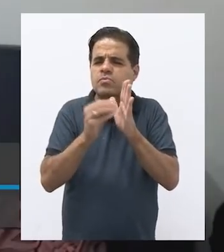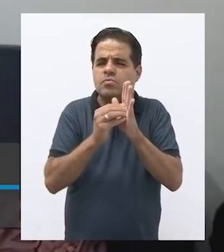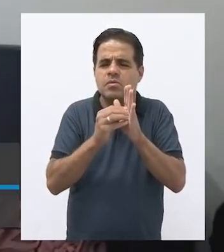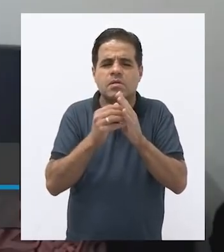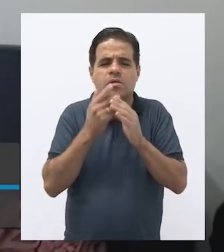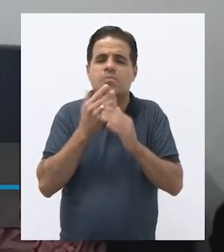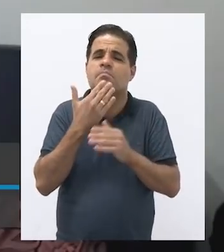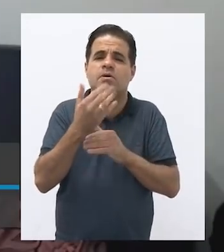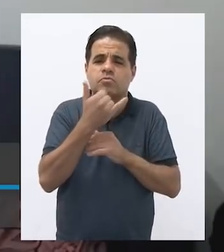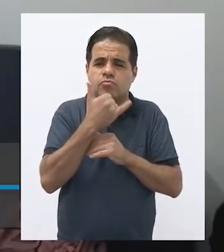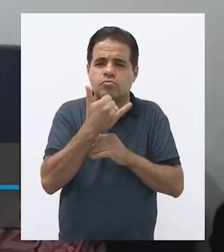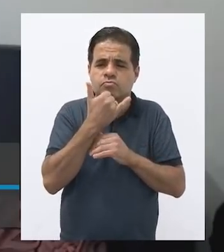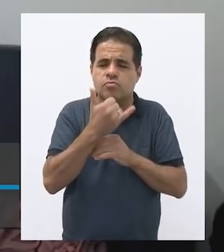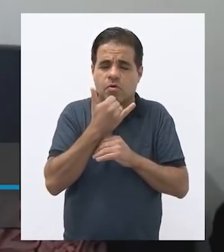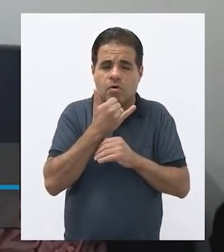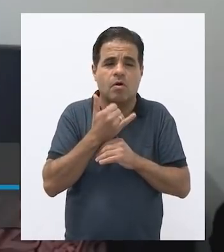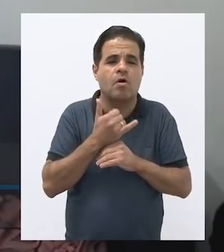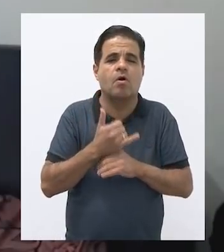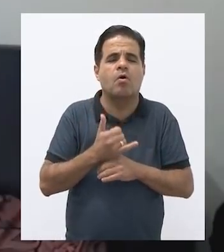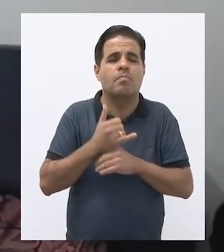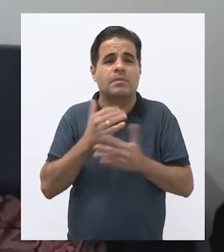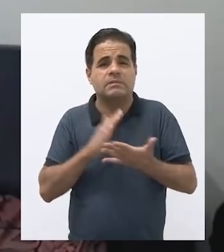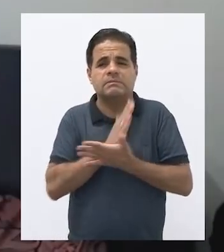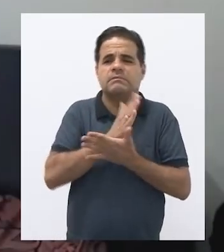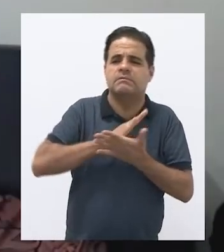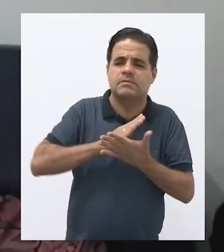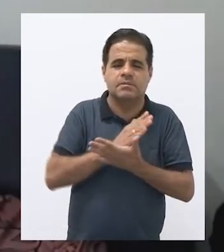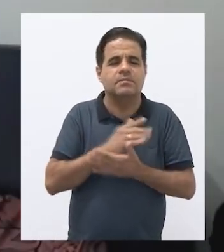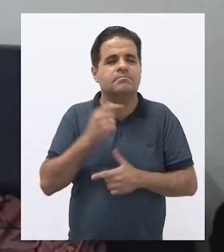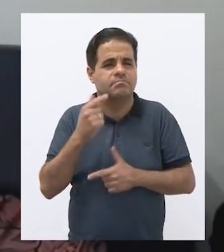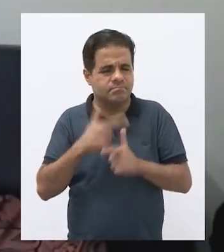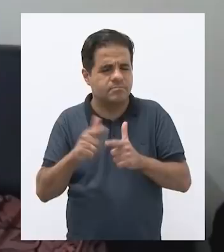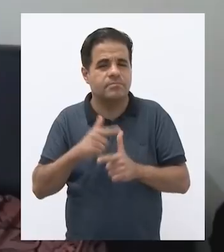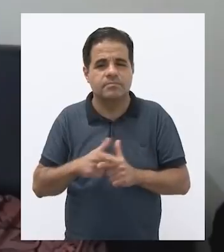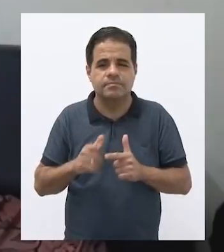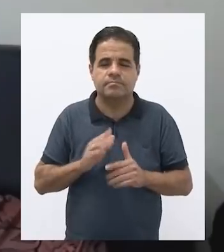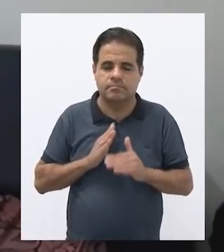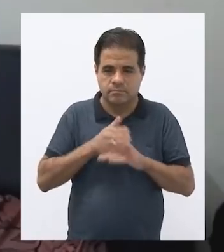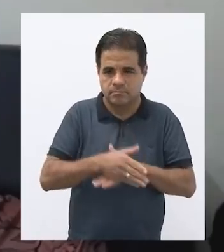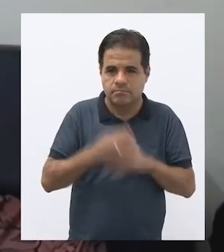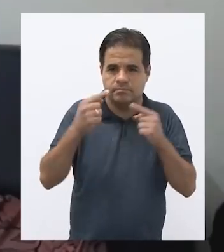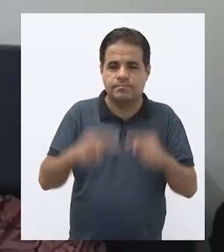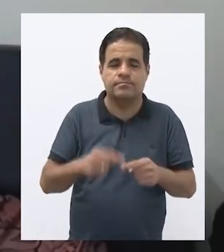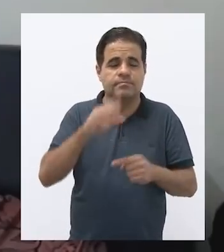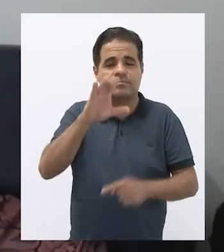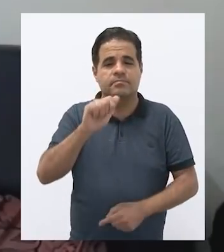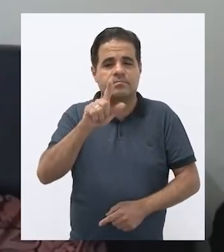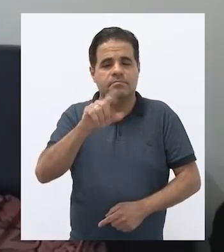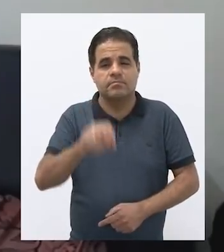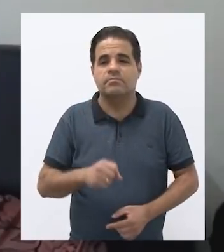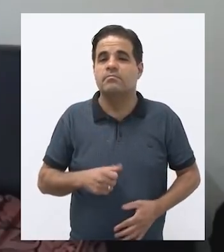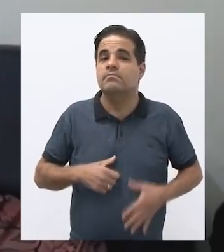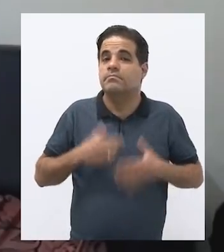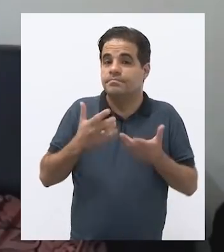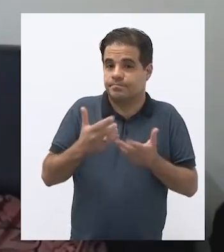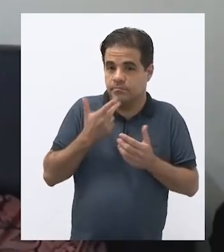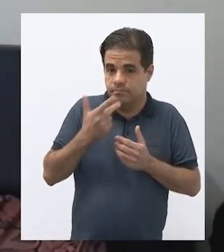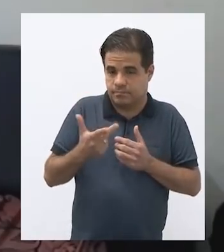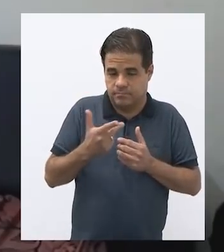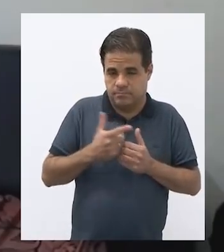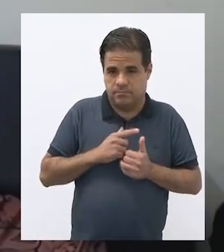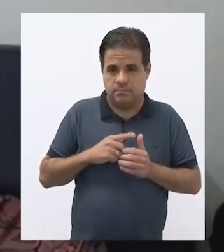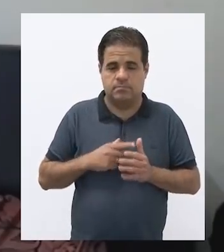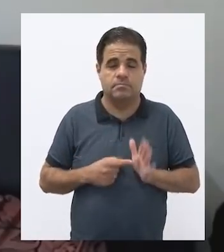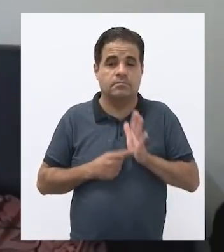peço desculpas aí pelos esses inconvenientes que a gente tem passado. E aí, Carlos, eu queria fazer